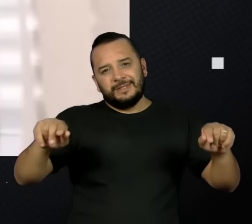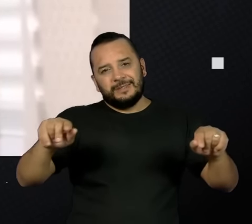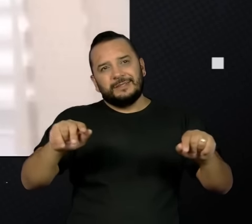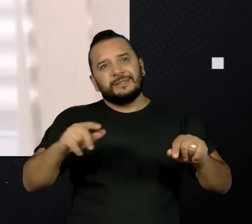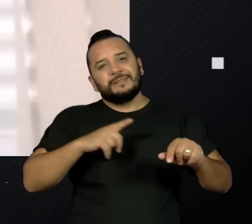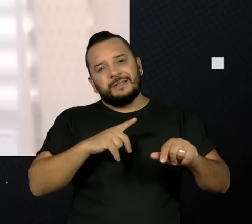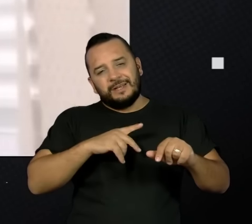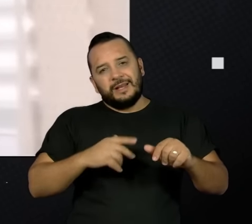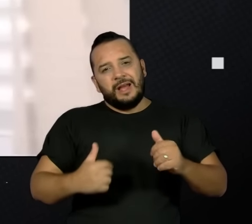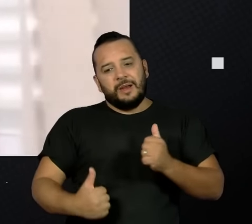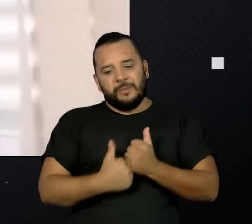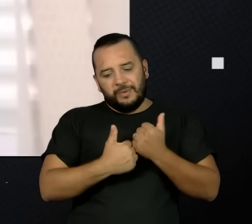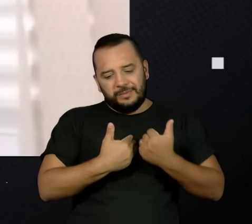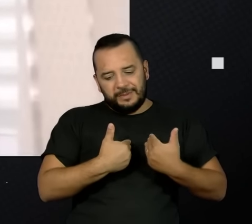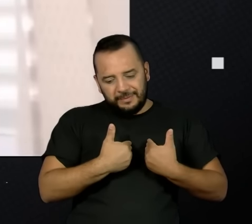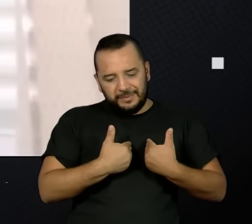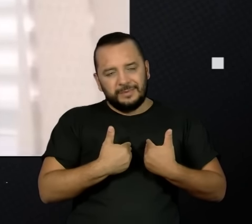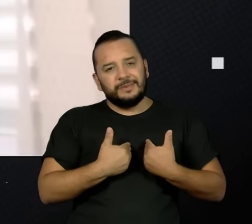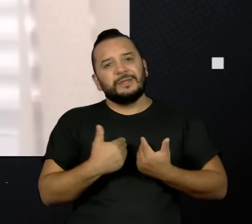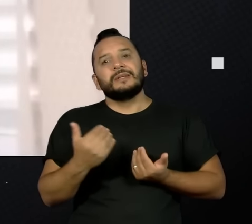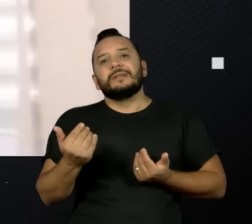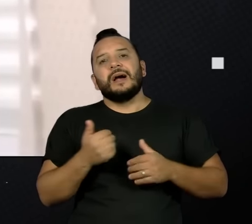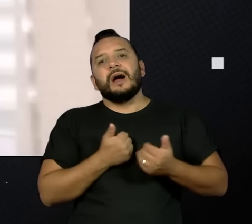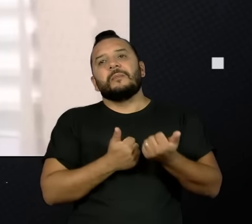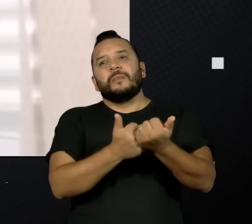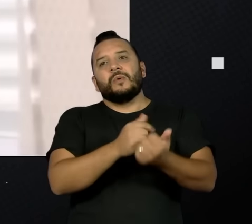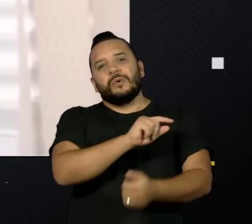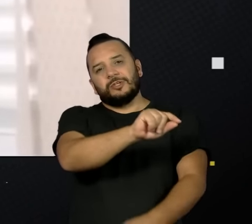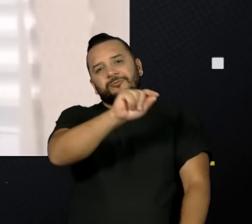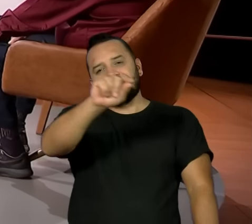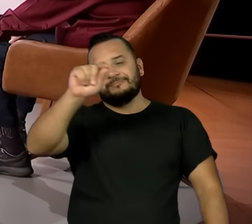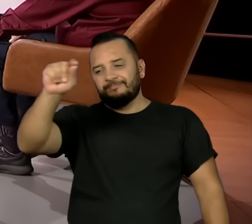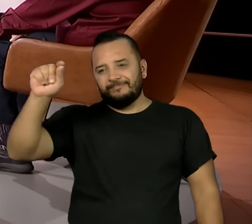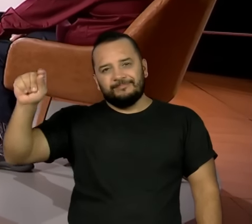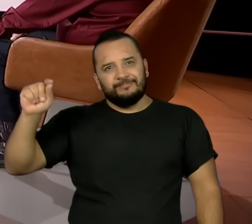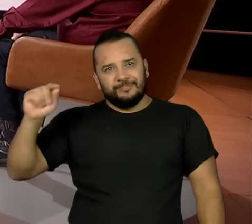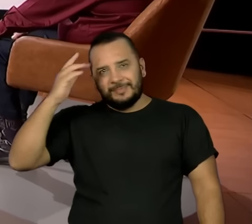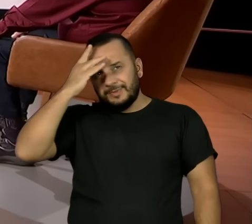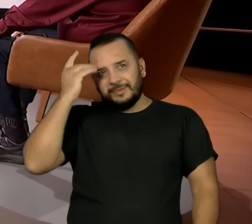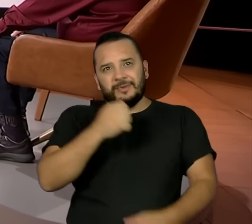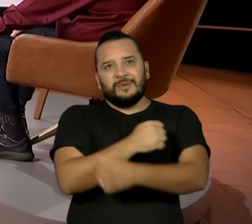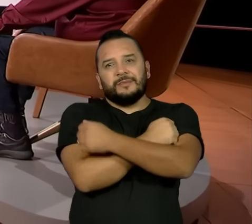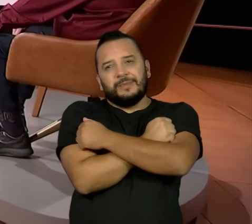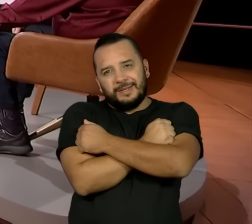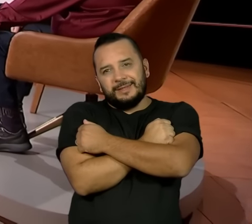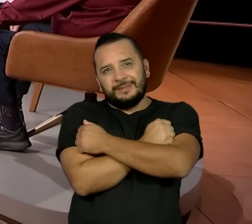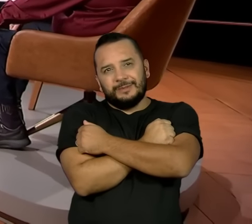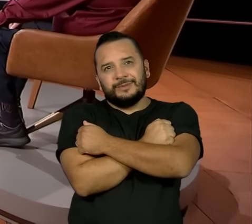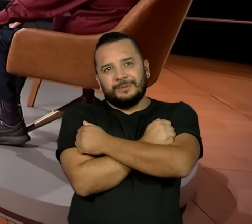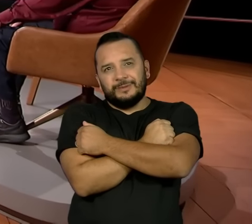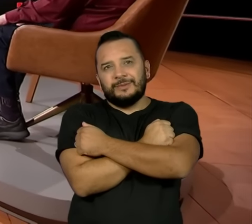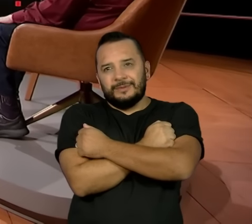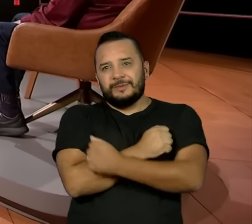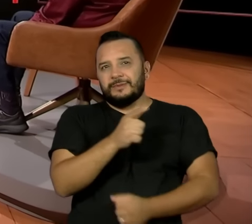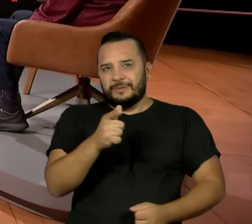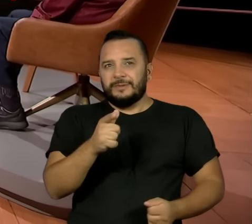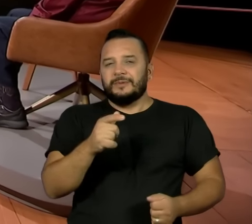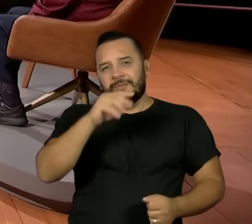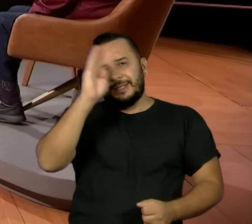a mim, que deu para a moçada e para tantas outras pessoas. Um abração, Pedro. O Brasil precisa de mais